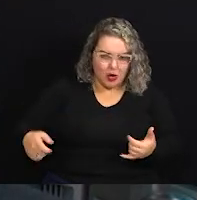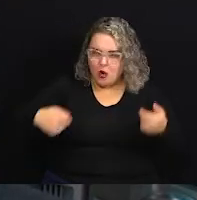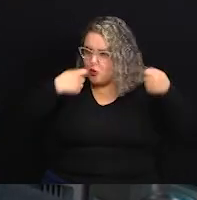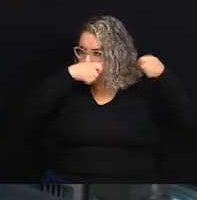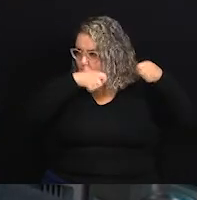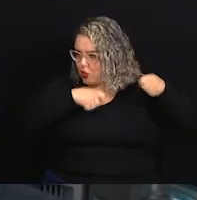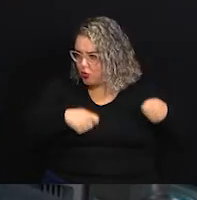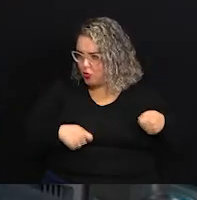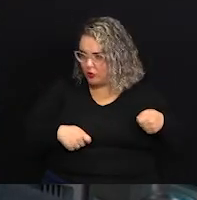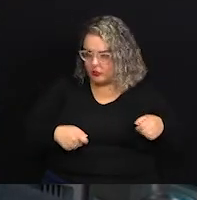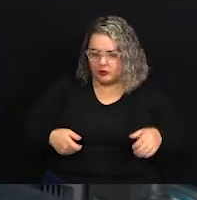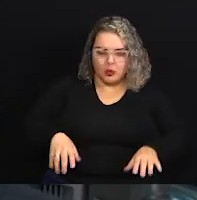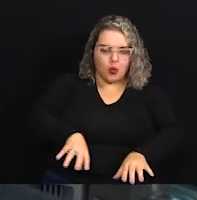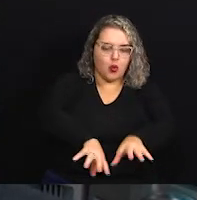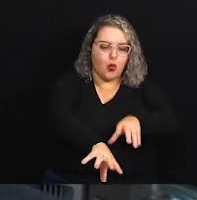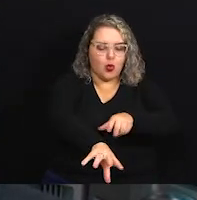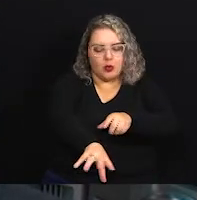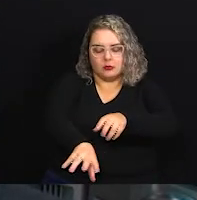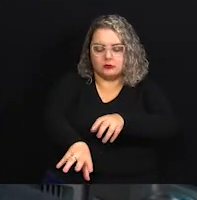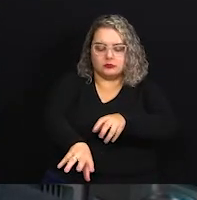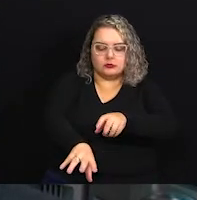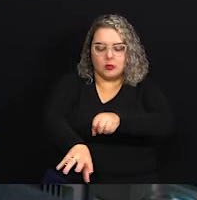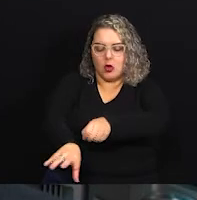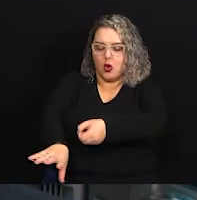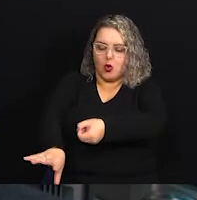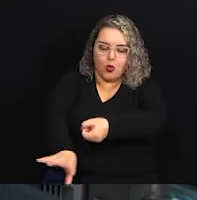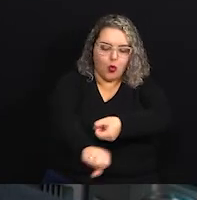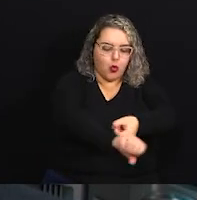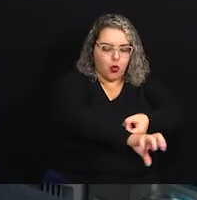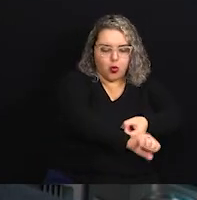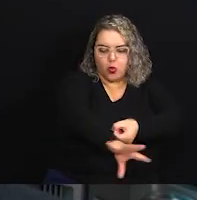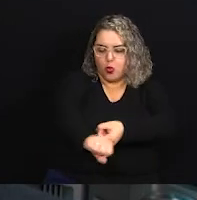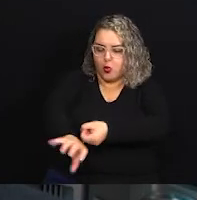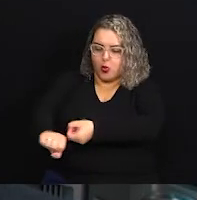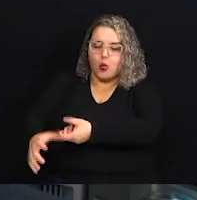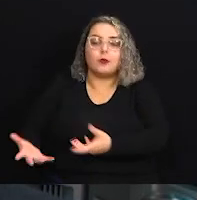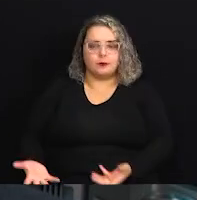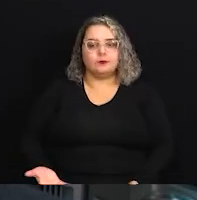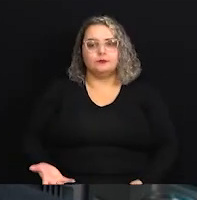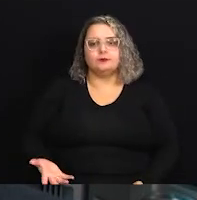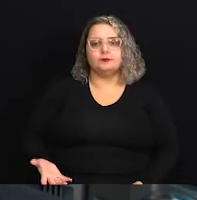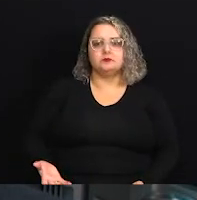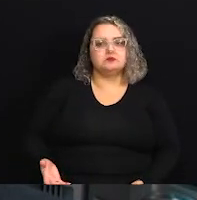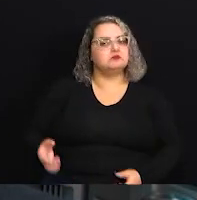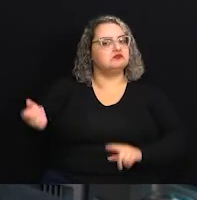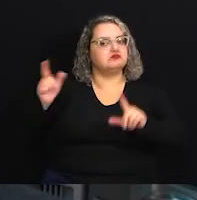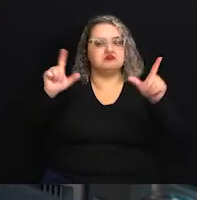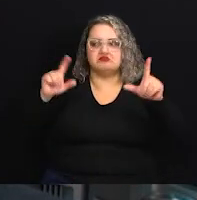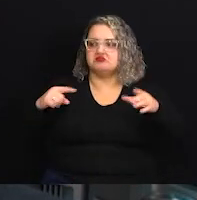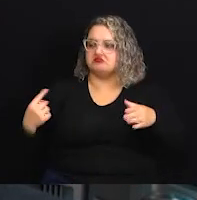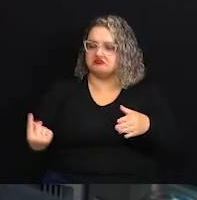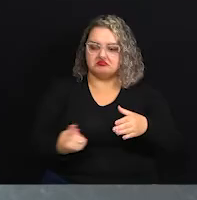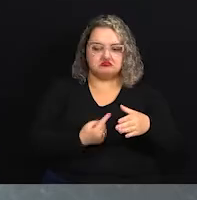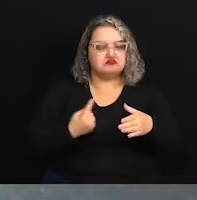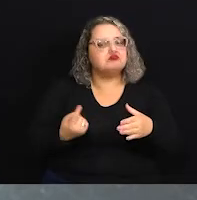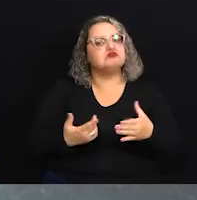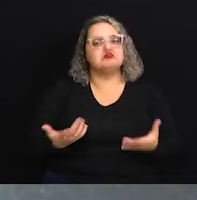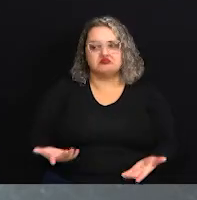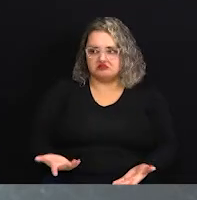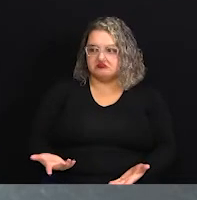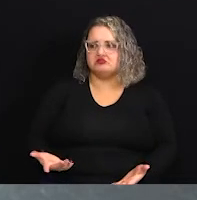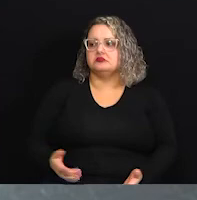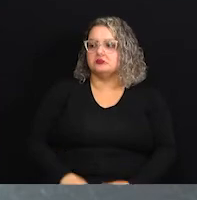que temos um aqui. Então, esses daqui entram bastante também, mas o carro-chefe, TV e micro-ondas. Uma